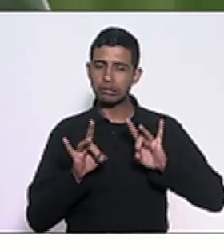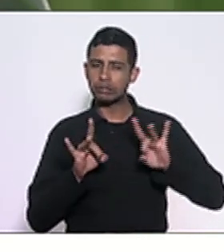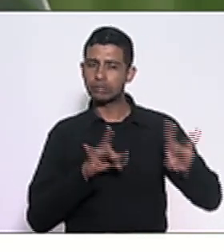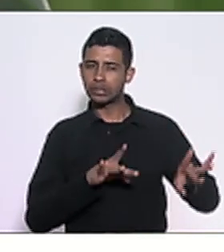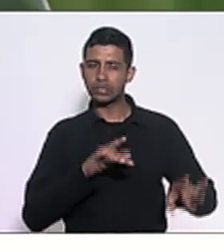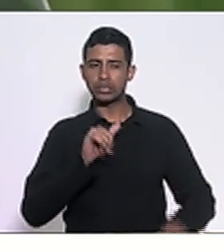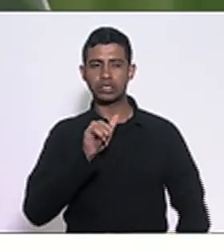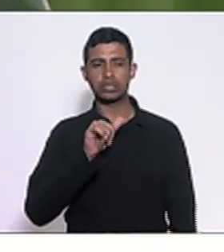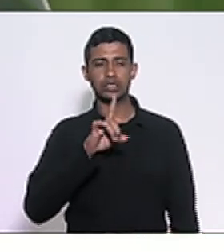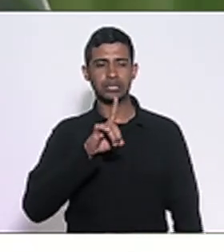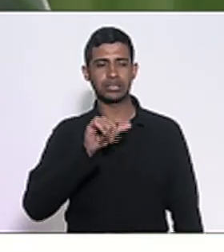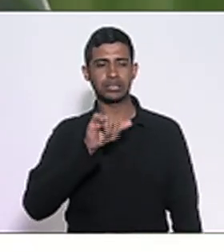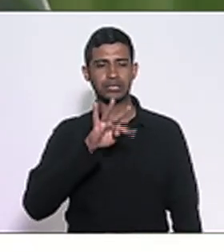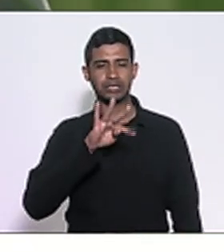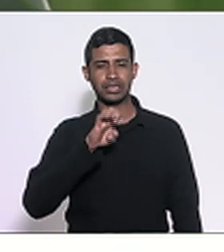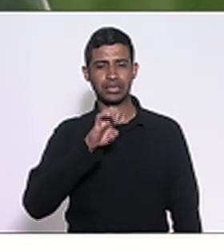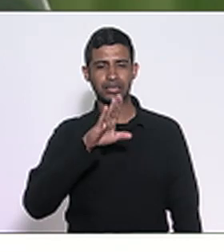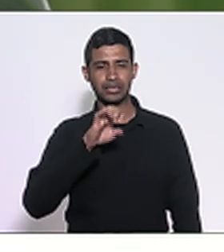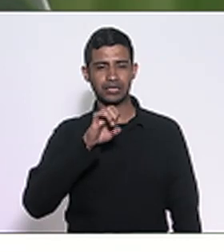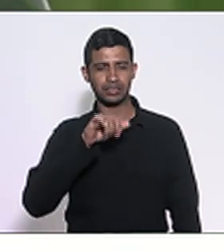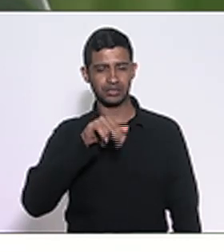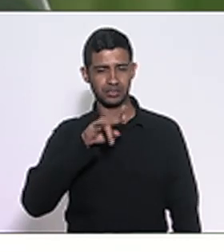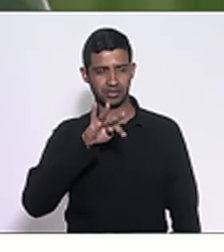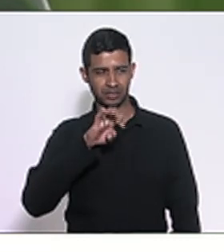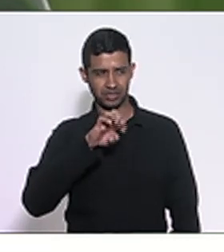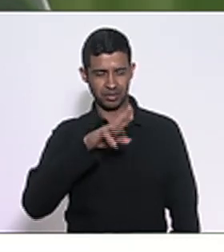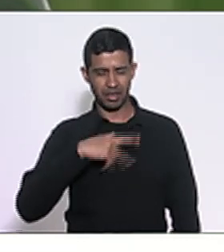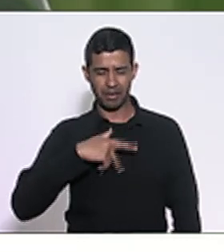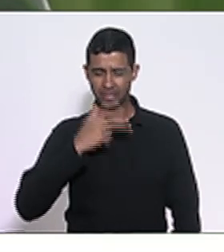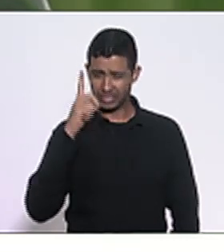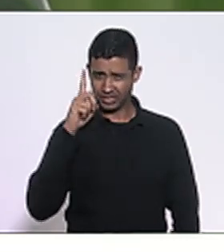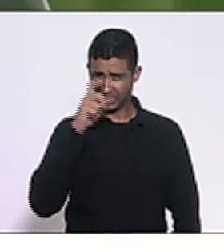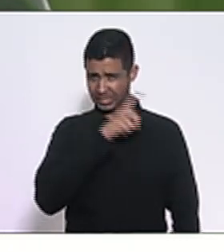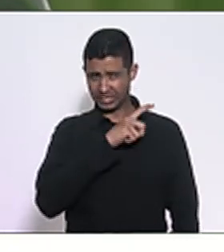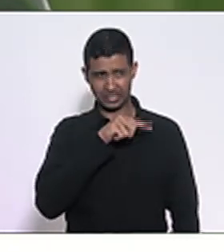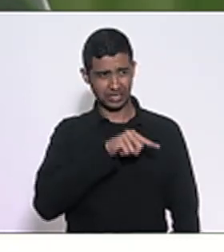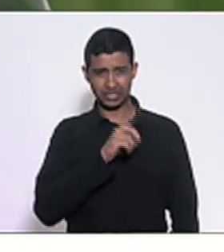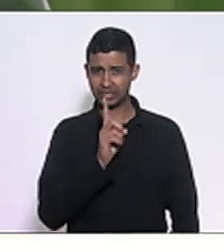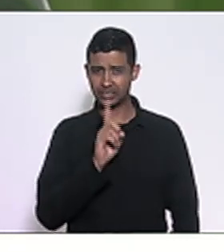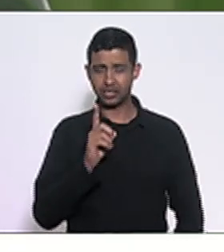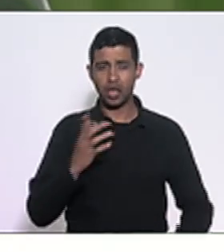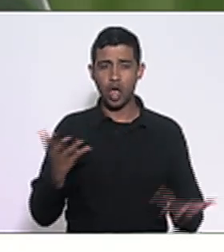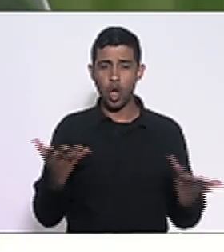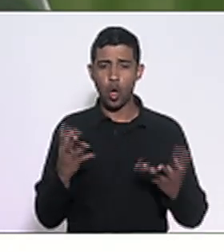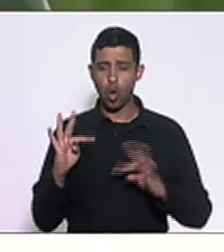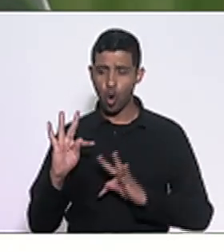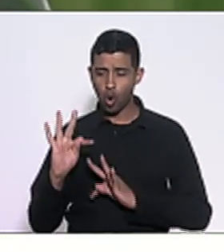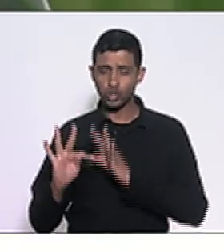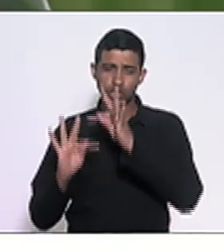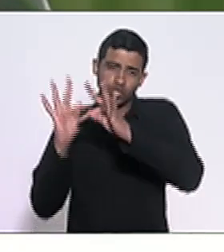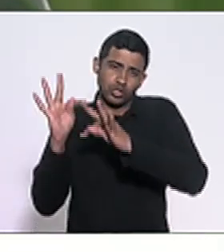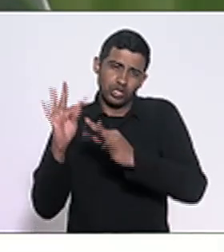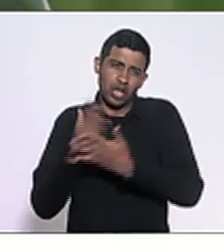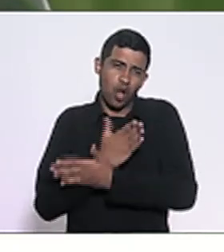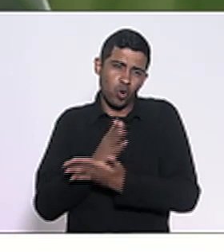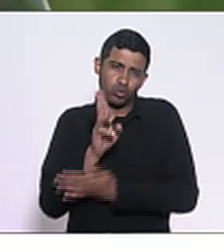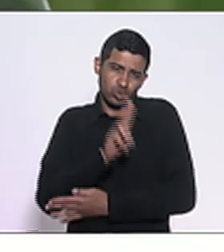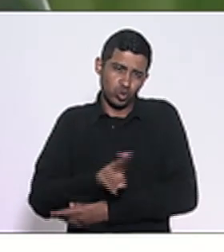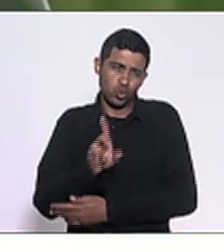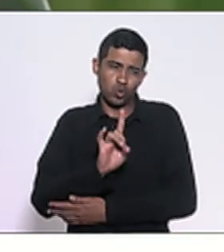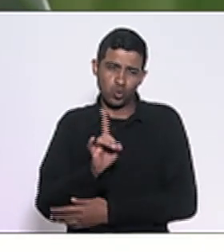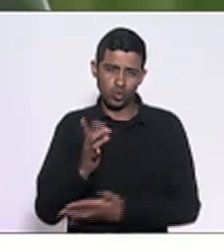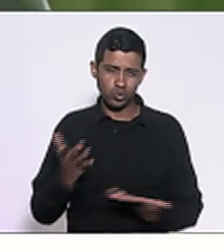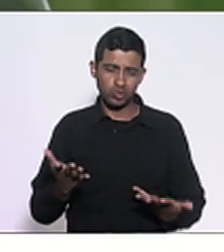mainframe, mas a grande dificuldade não é essa. A grande dificuldade é que é uma tecnologia hoje já em desuso, já há um bom tempo,